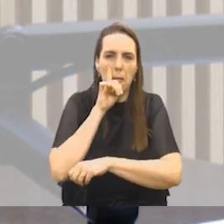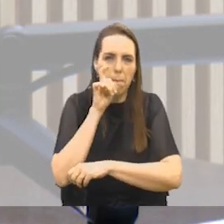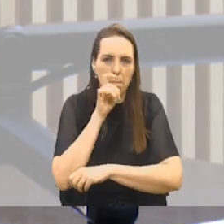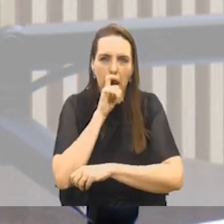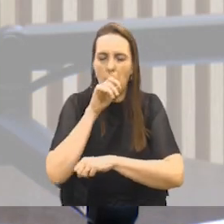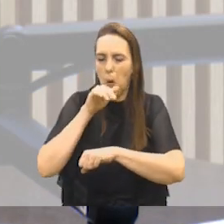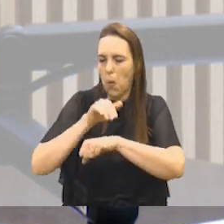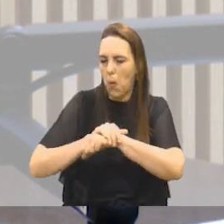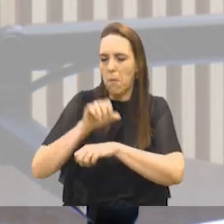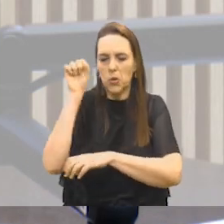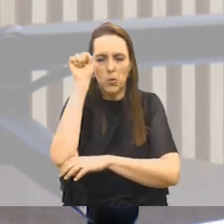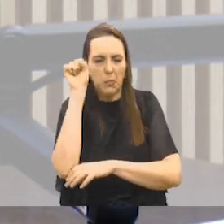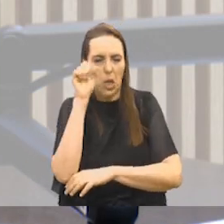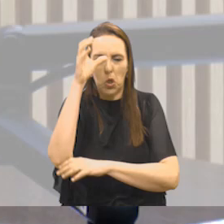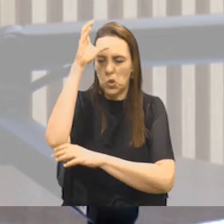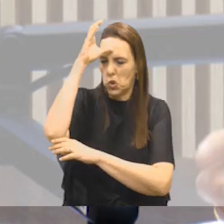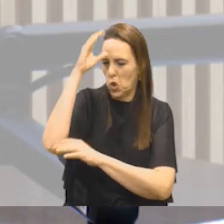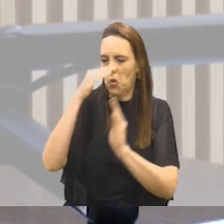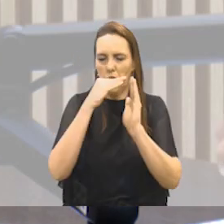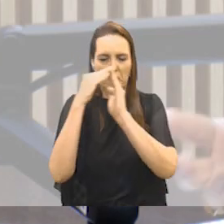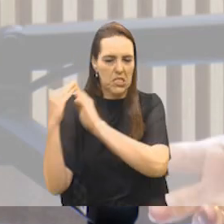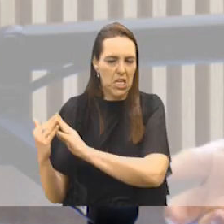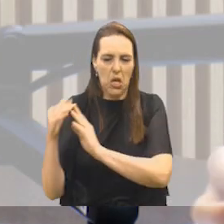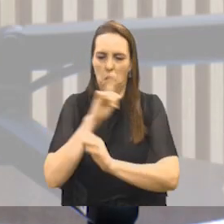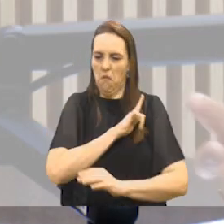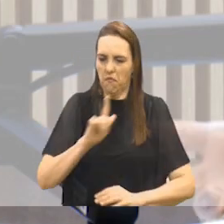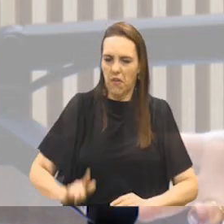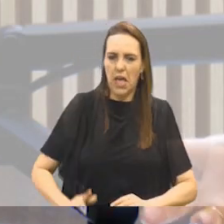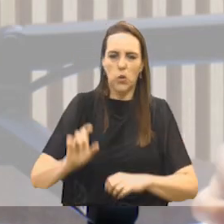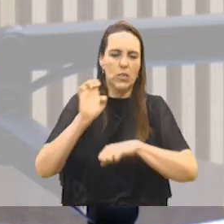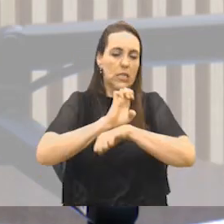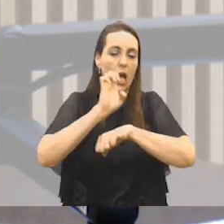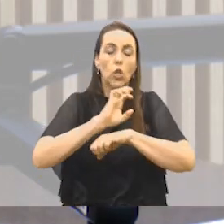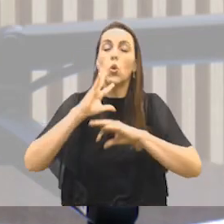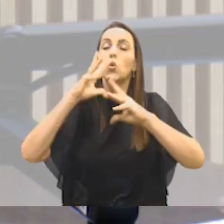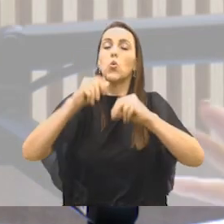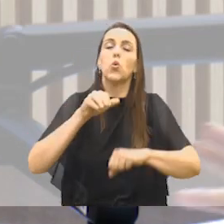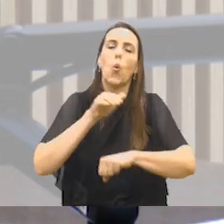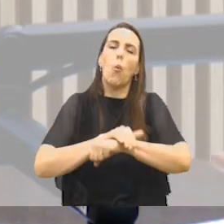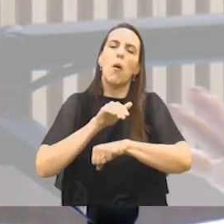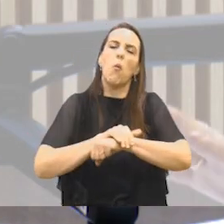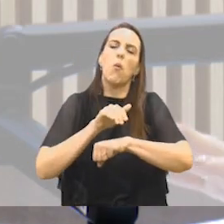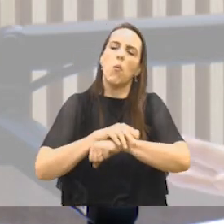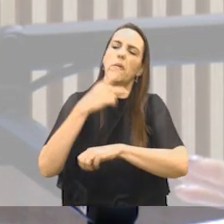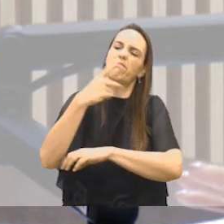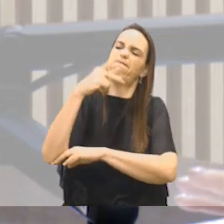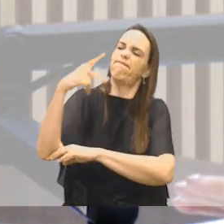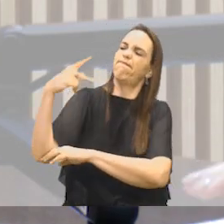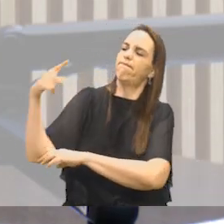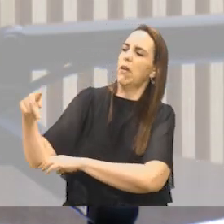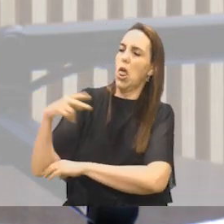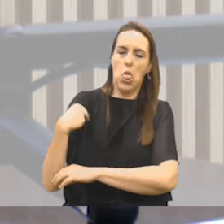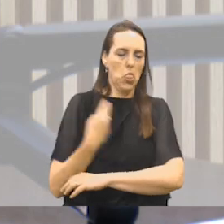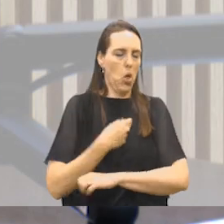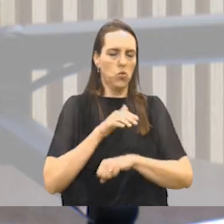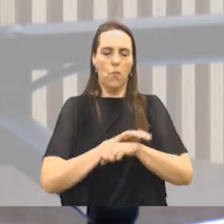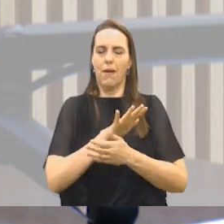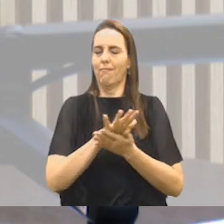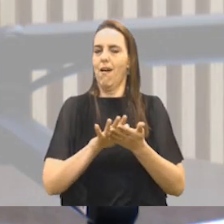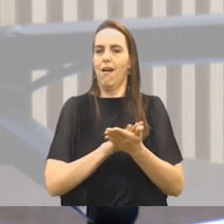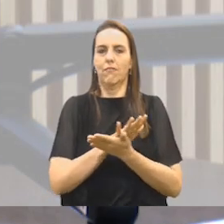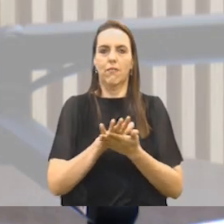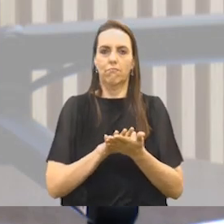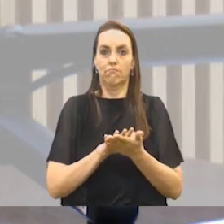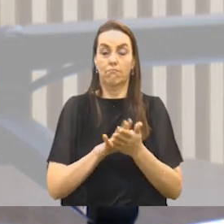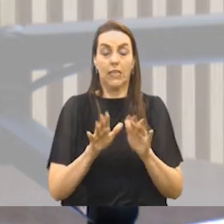culpa do pai, da mãe, do sobrinho, do tio, do vizinho, do governo, do estado. Tudo é culpa dos outros. E nós não temos culpa